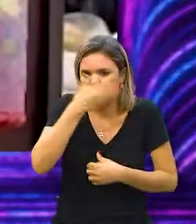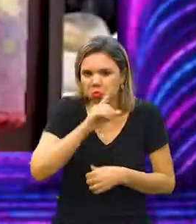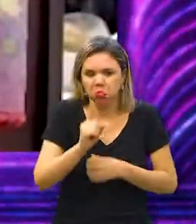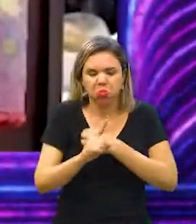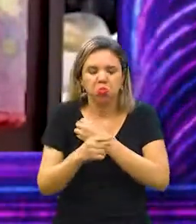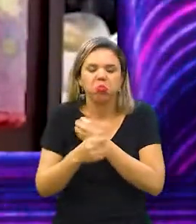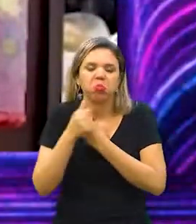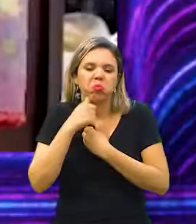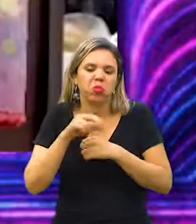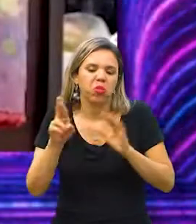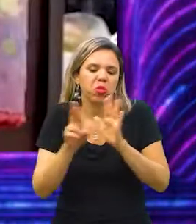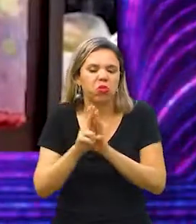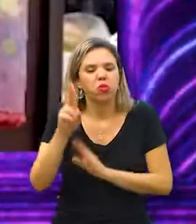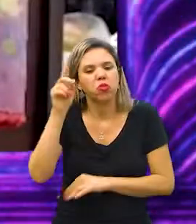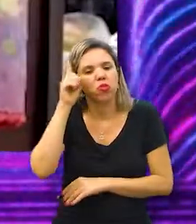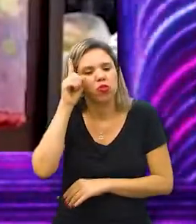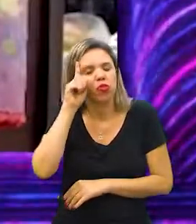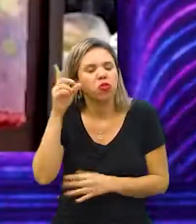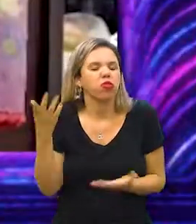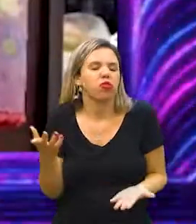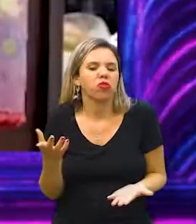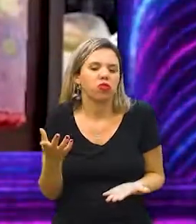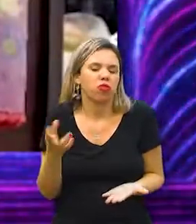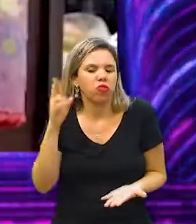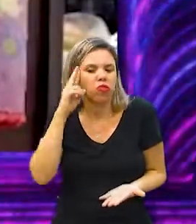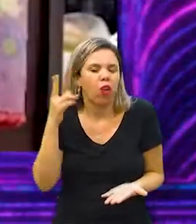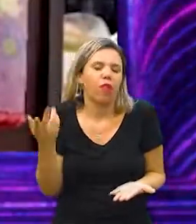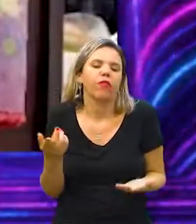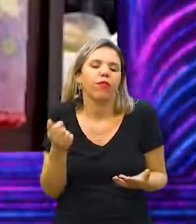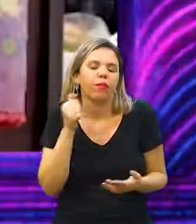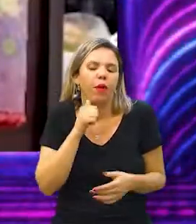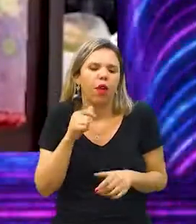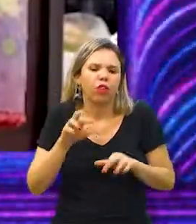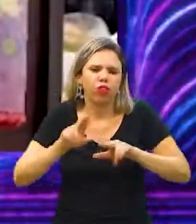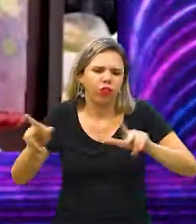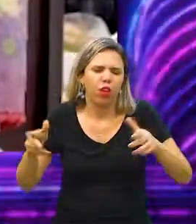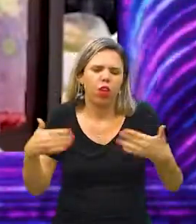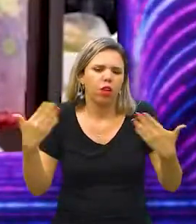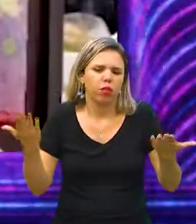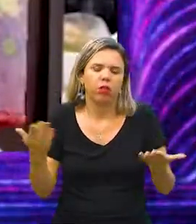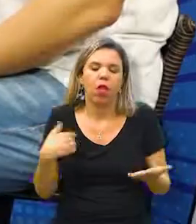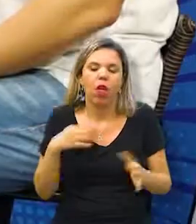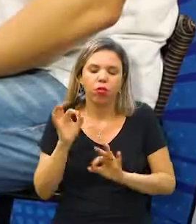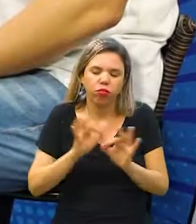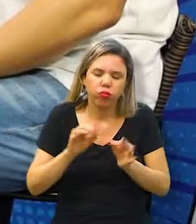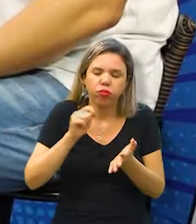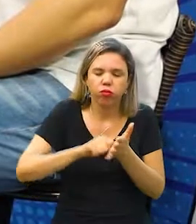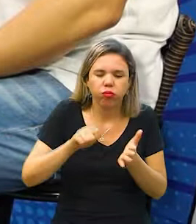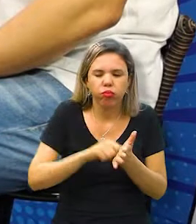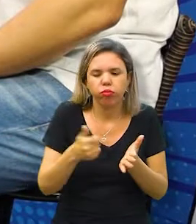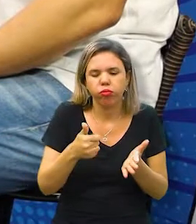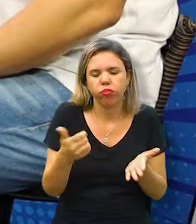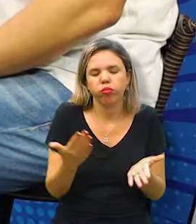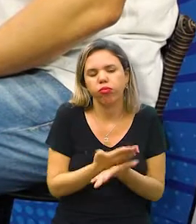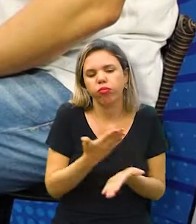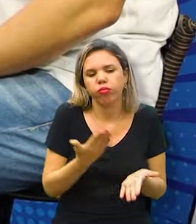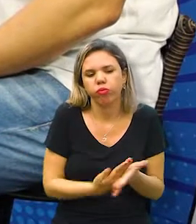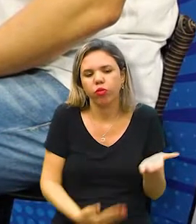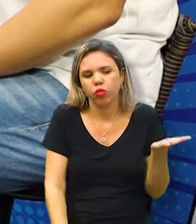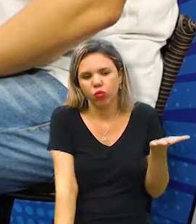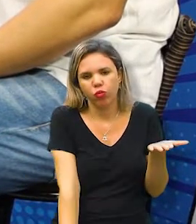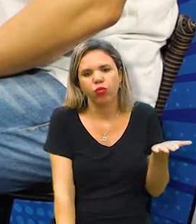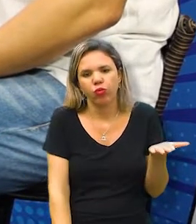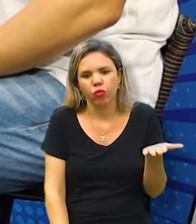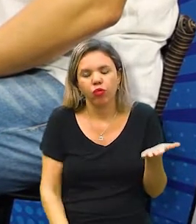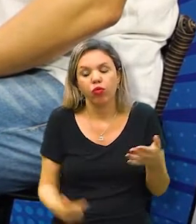a gente não vê isso, né? São realmente fora do padrão. E quando eu fui construir, eu escrevi o primeiro